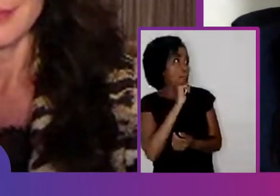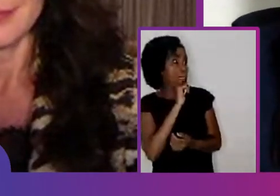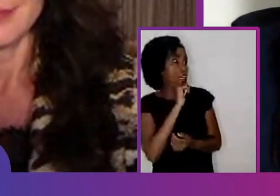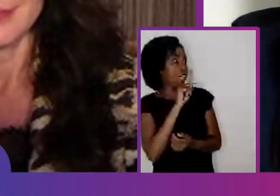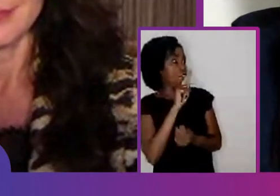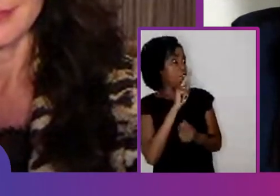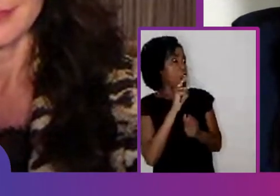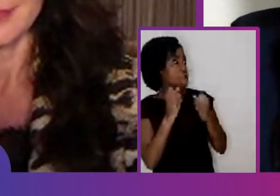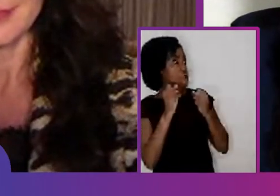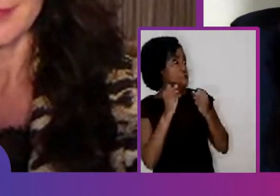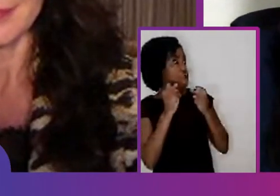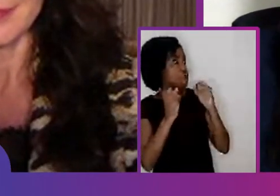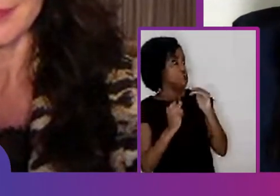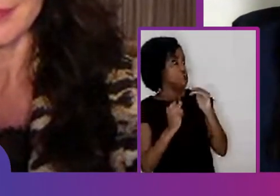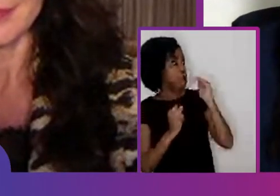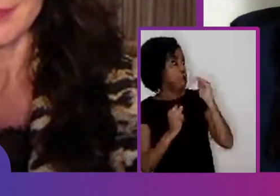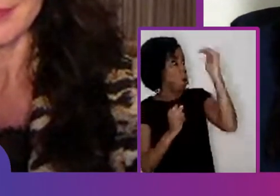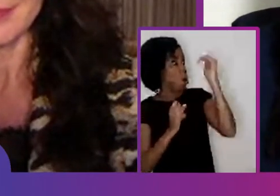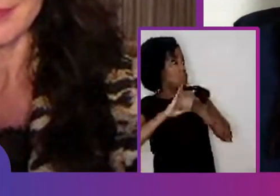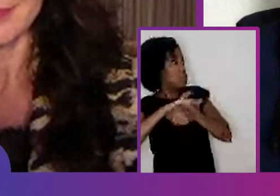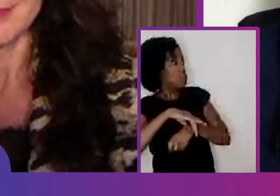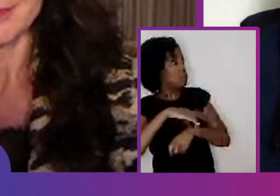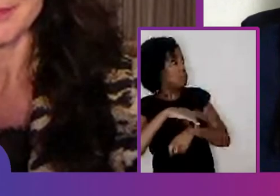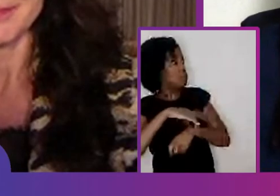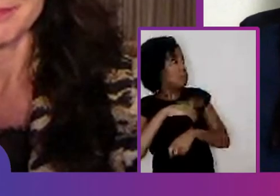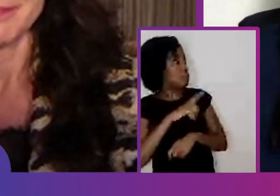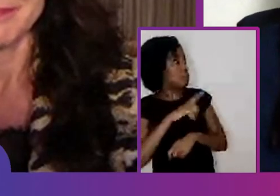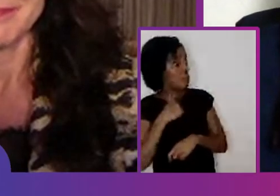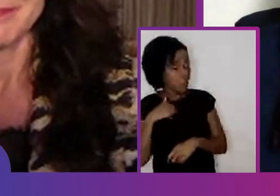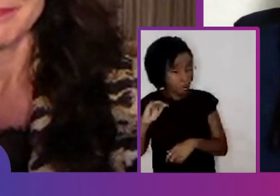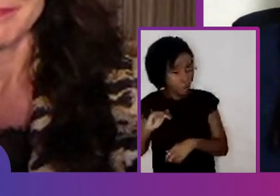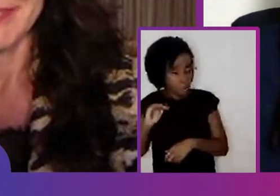segura, quem sou eu para ficar seguro?